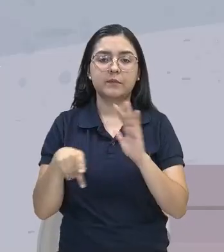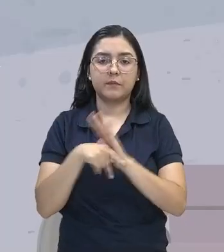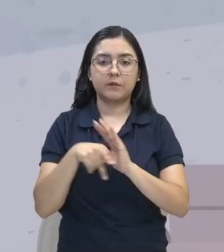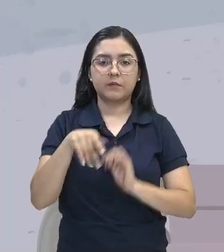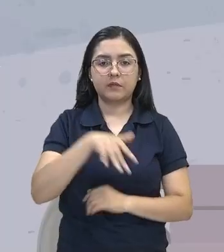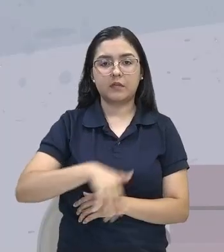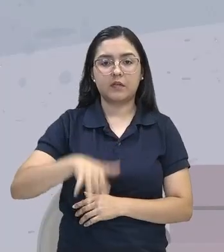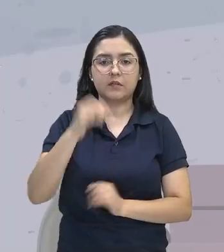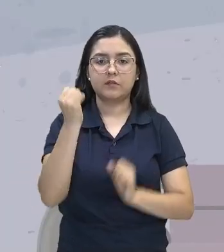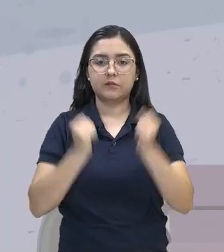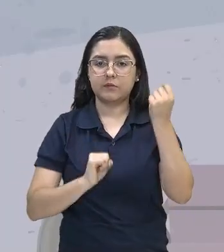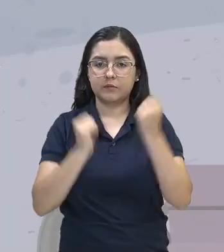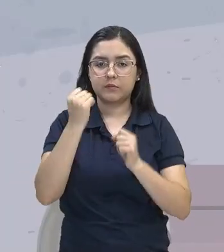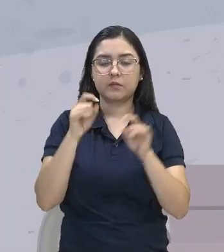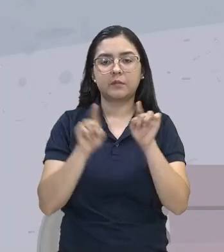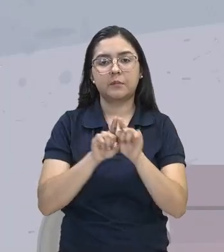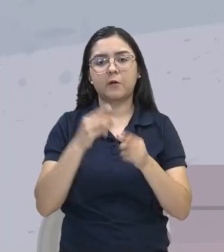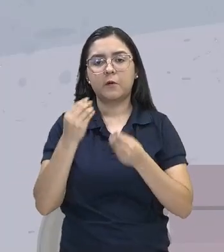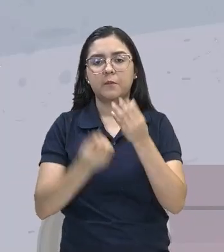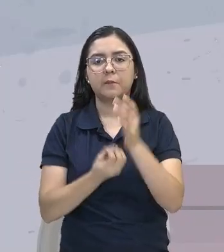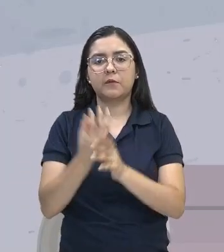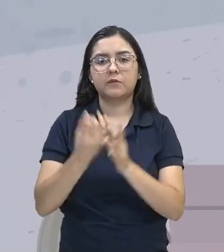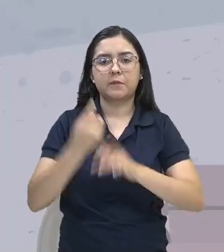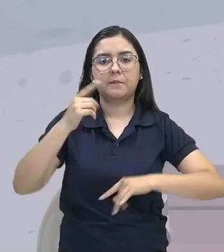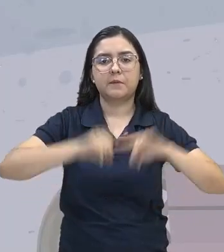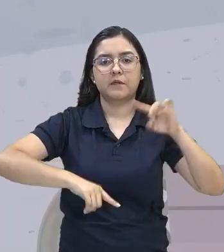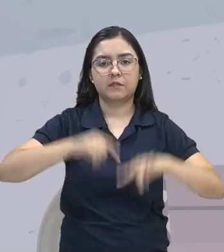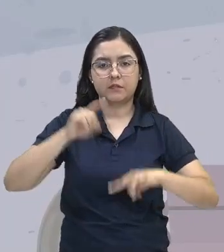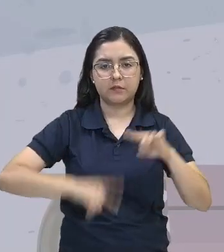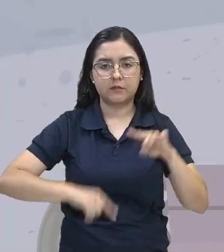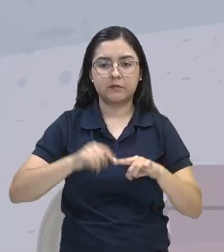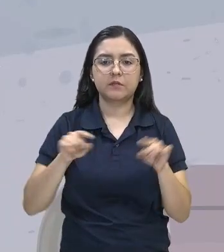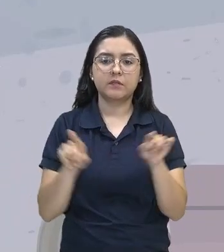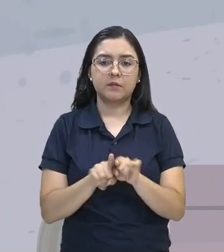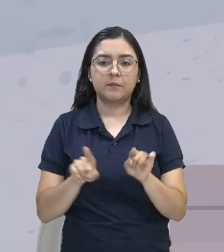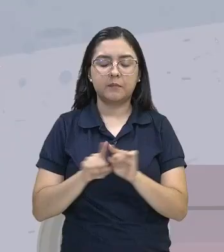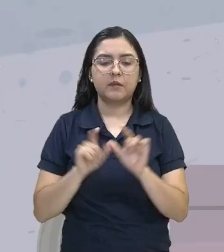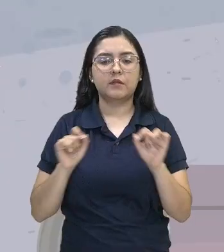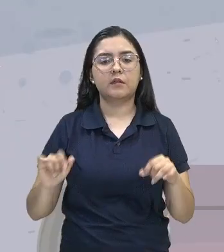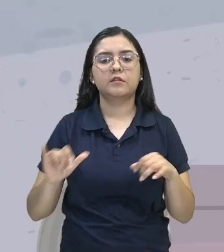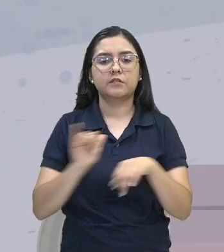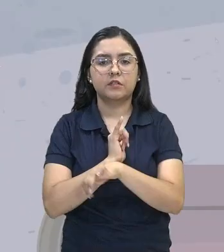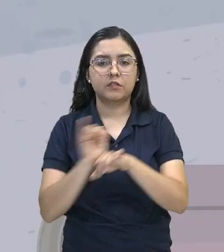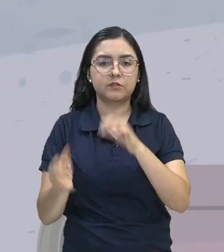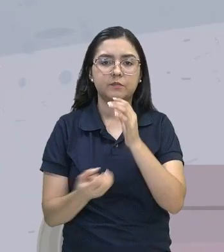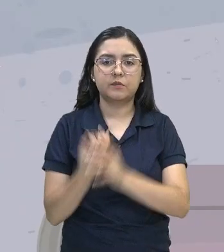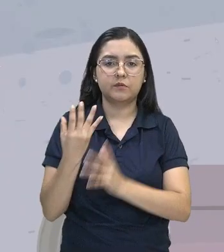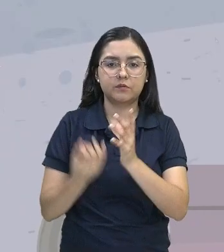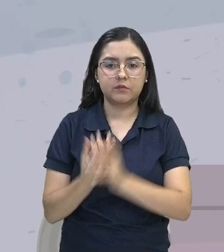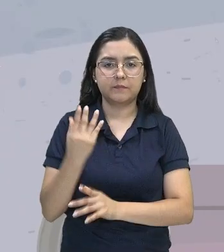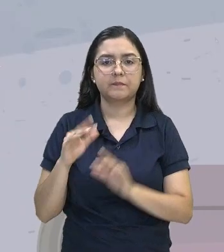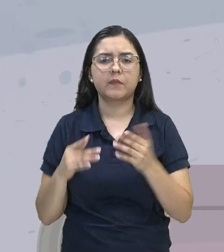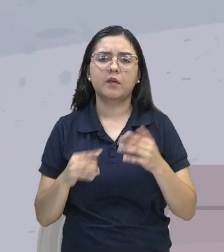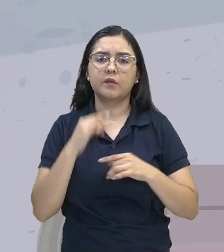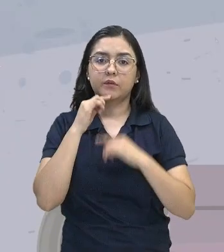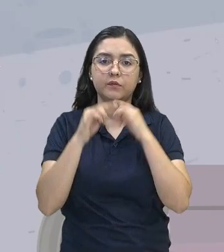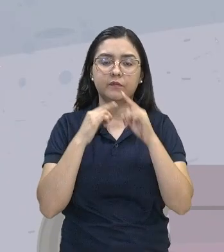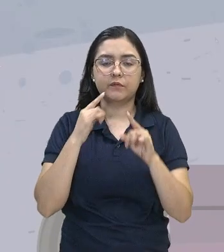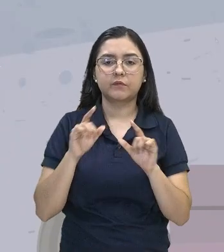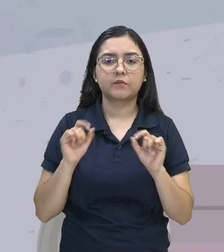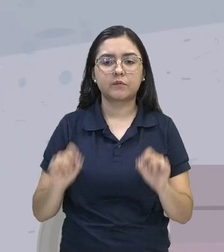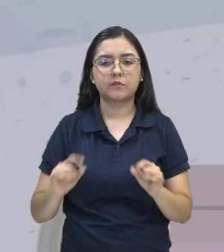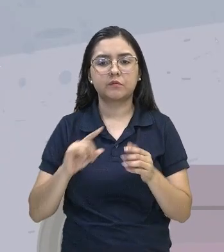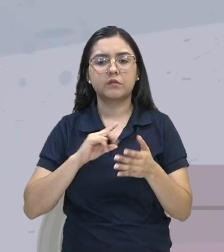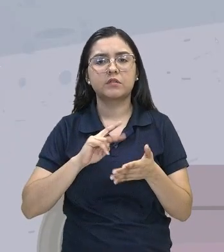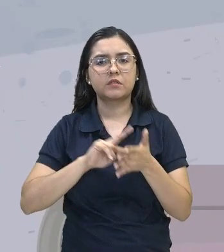indústria, na forma de se produzir mercadoria, nos meios de produção. E aí surge a dúvida, professor, o que é